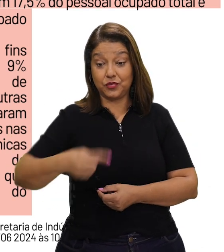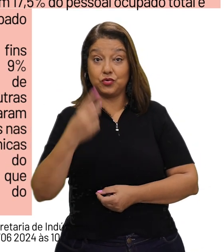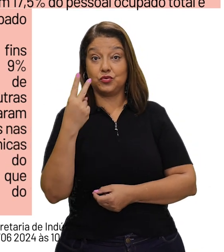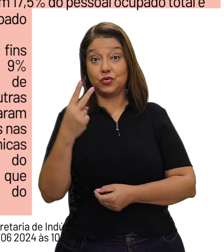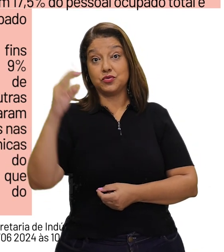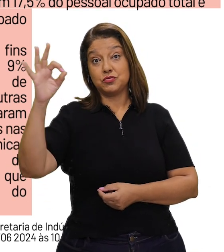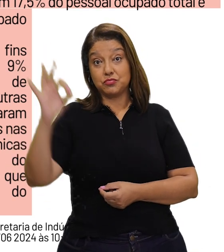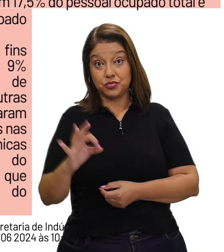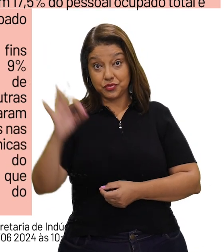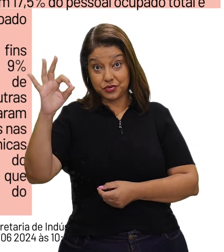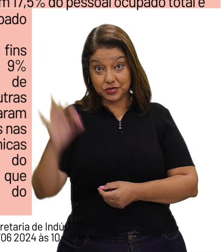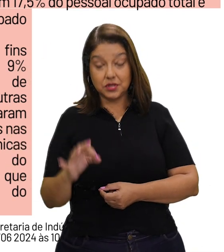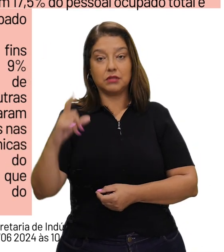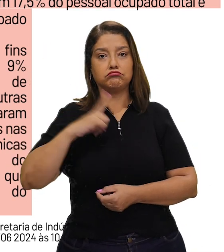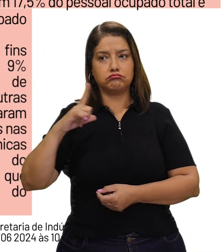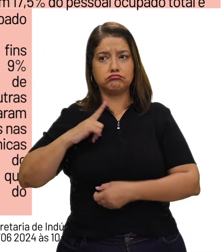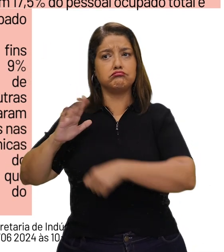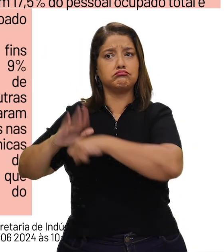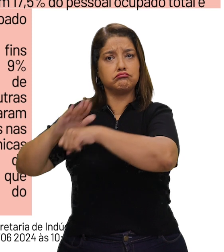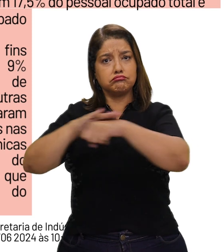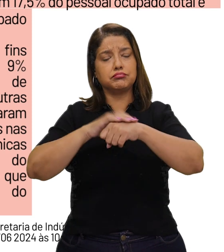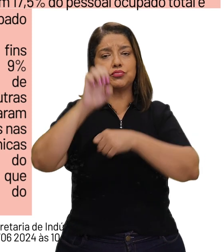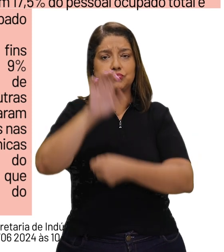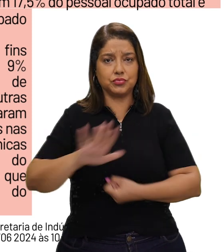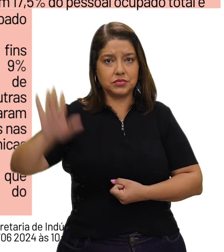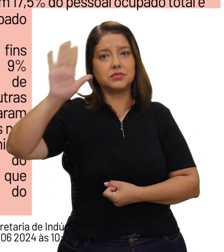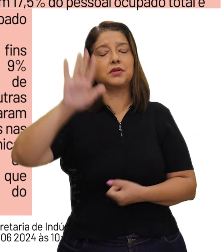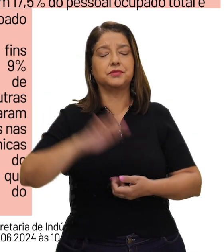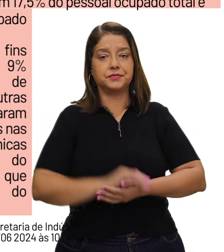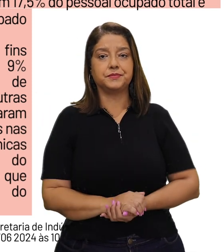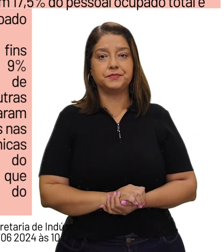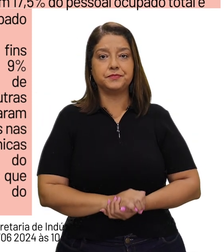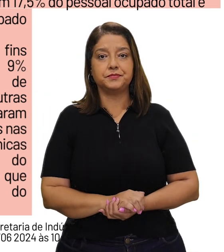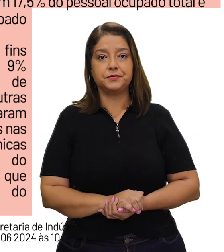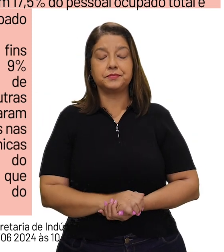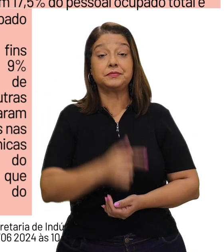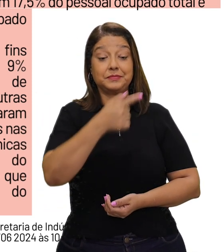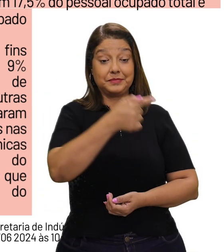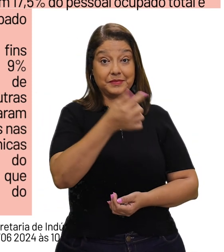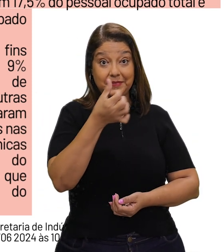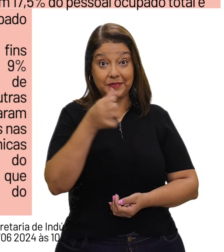90,2% das unidades atuantes no estado.